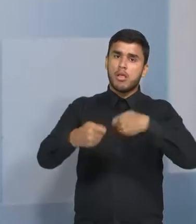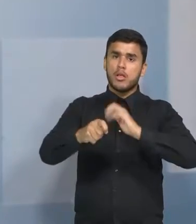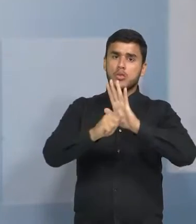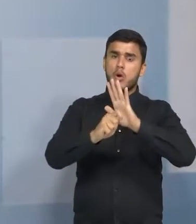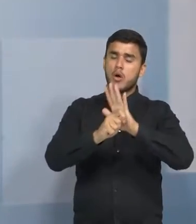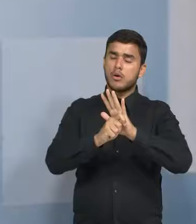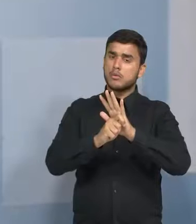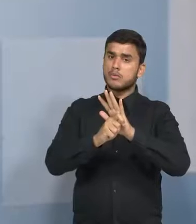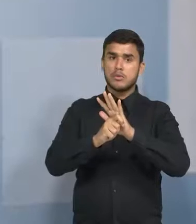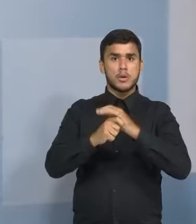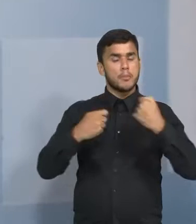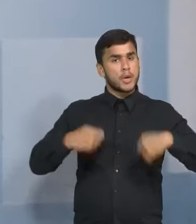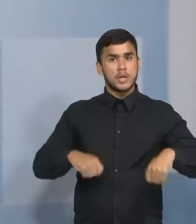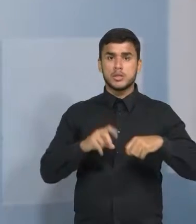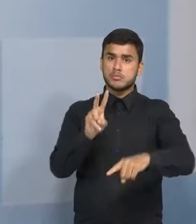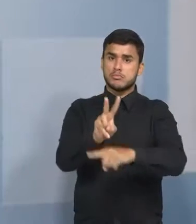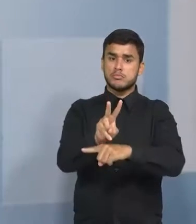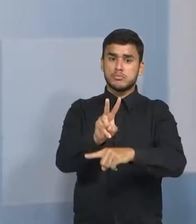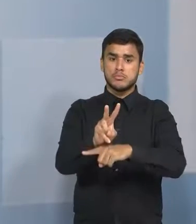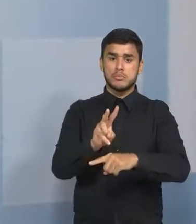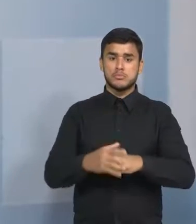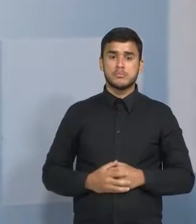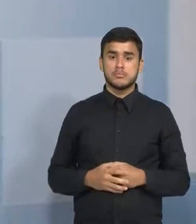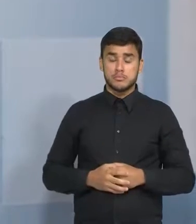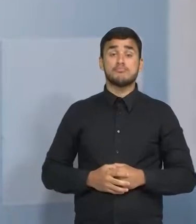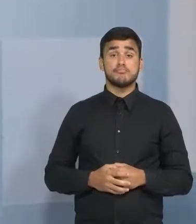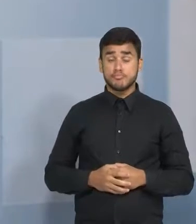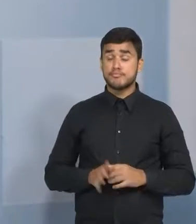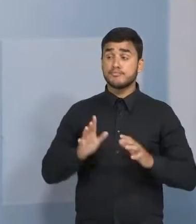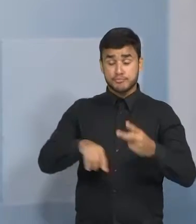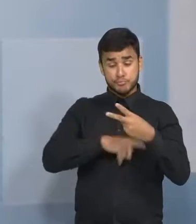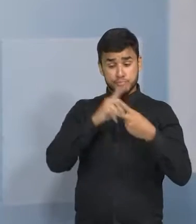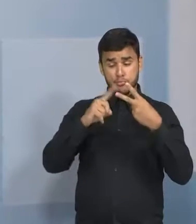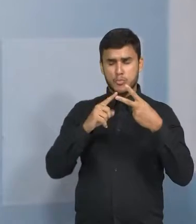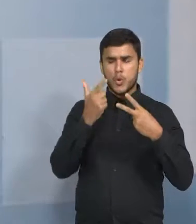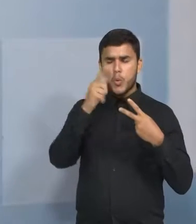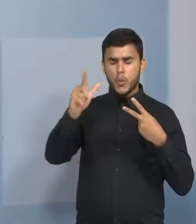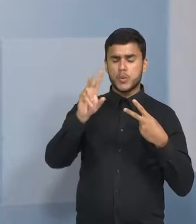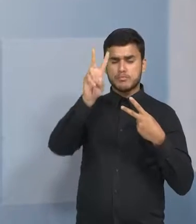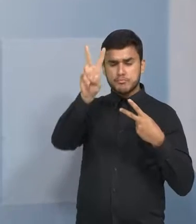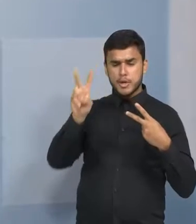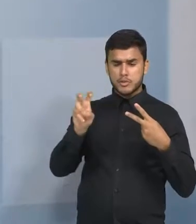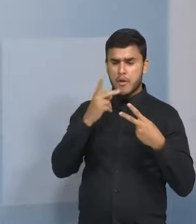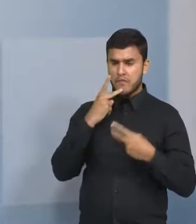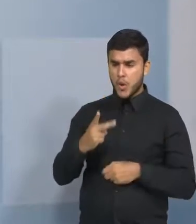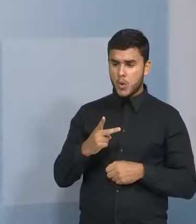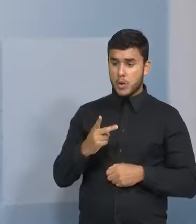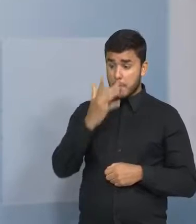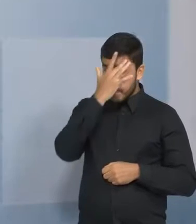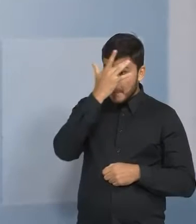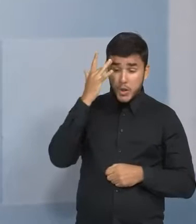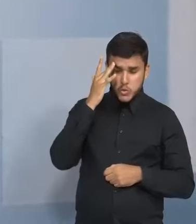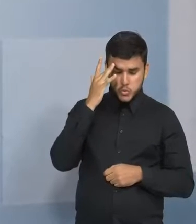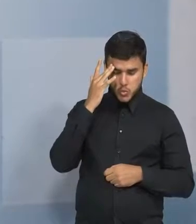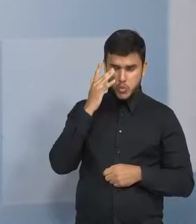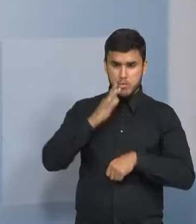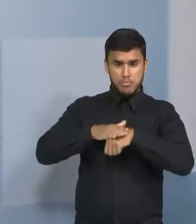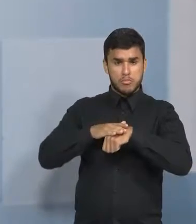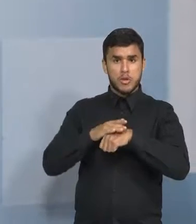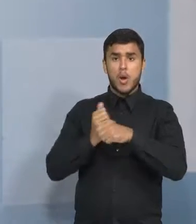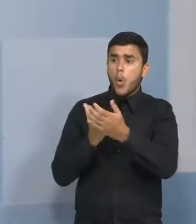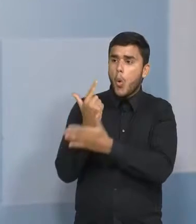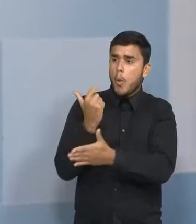dos viciados. Porque é esse pessoal que alimenta